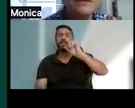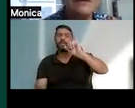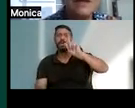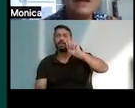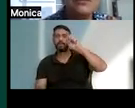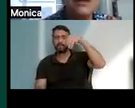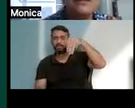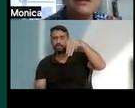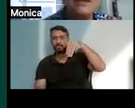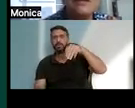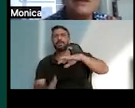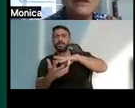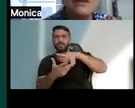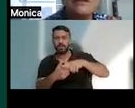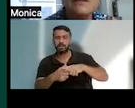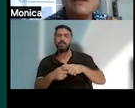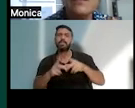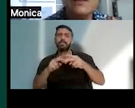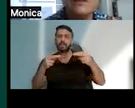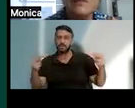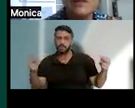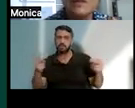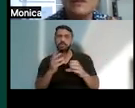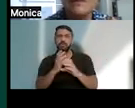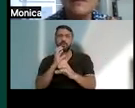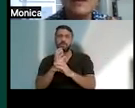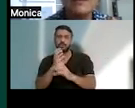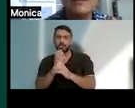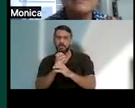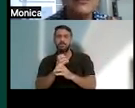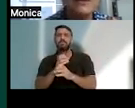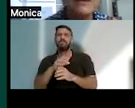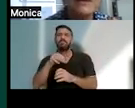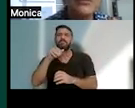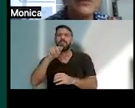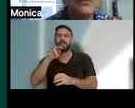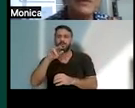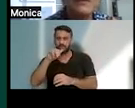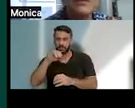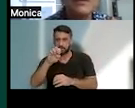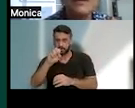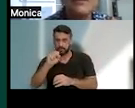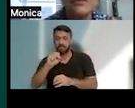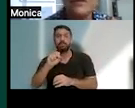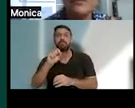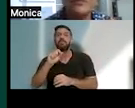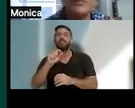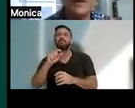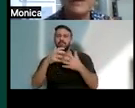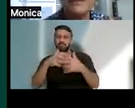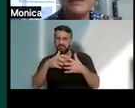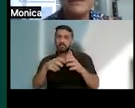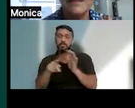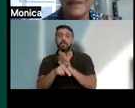é International Genetic Engineering Machines. Então, é uma competição internacional